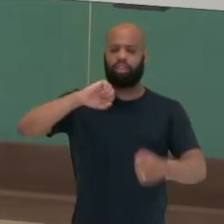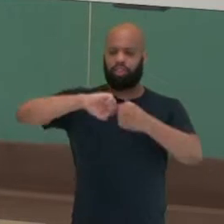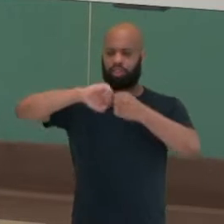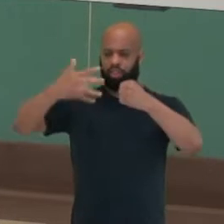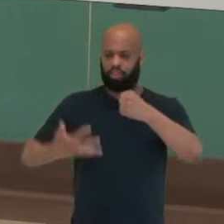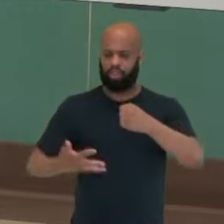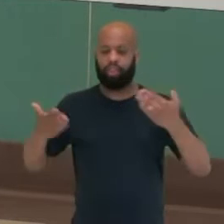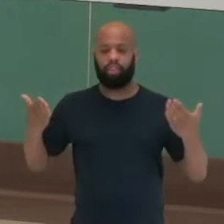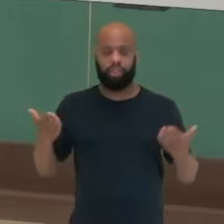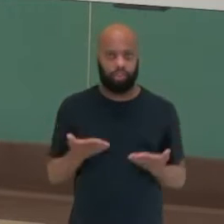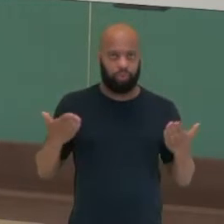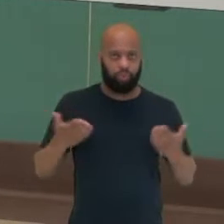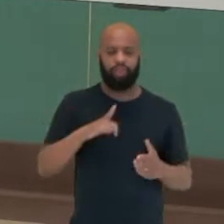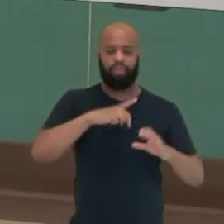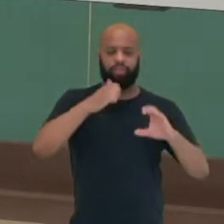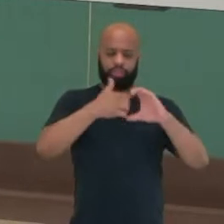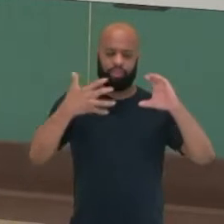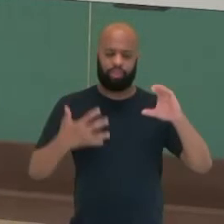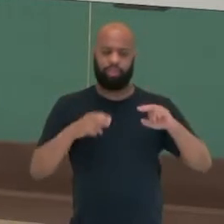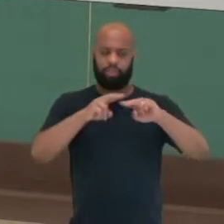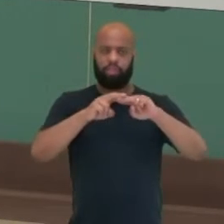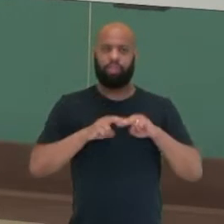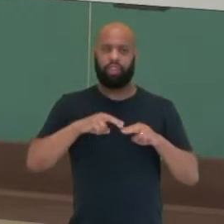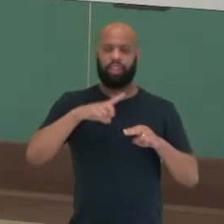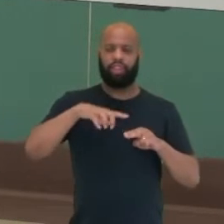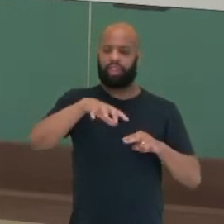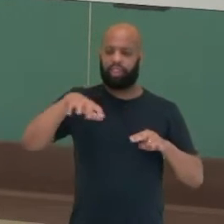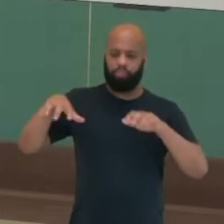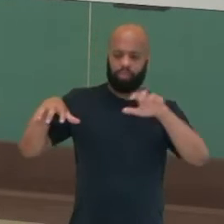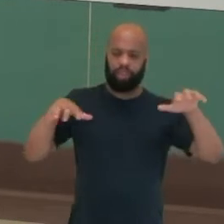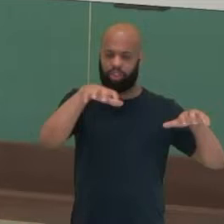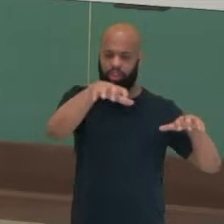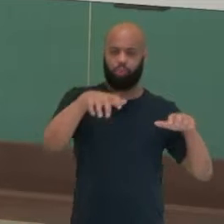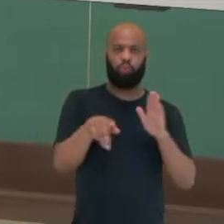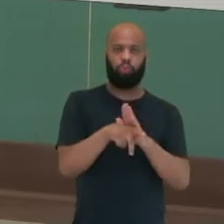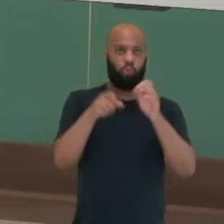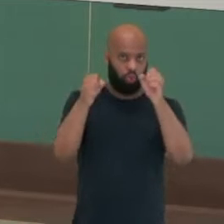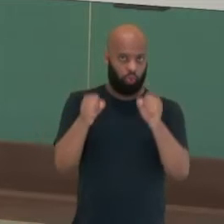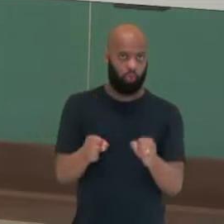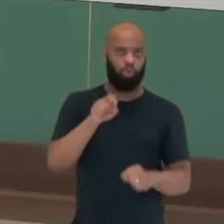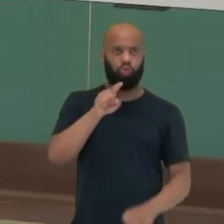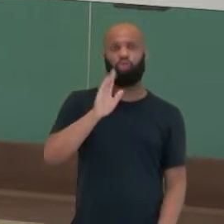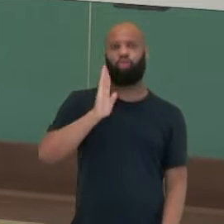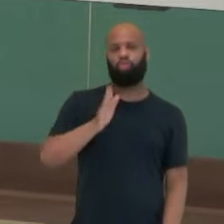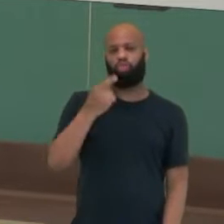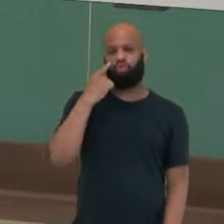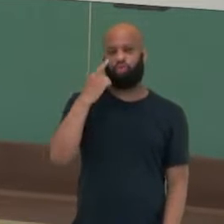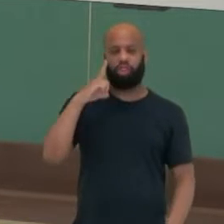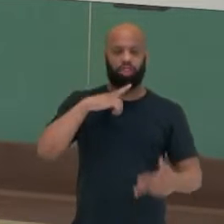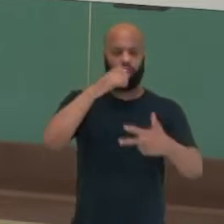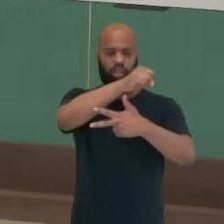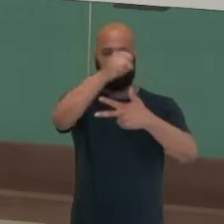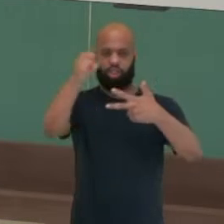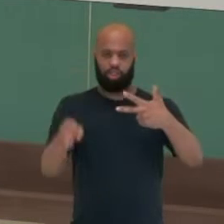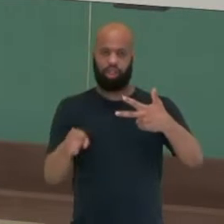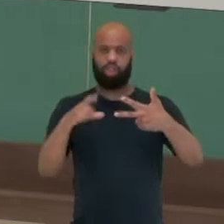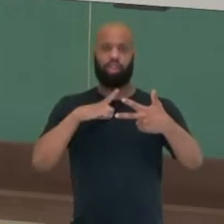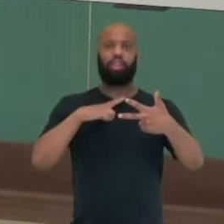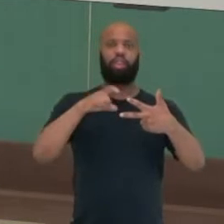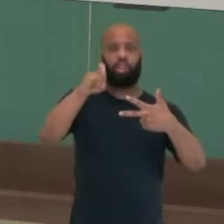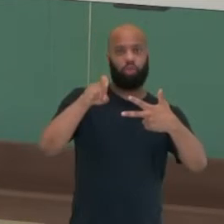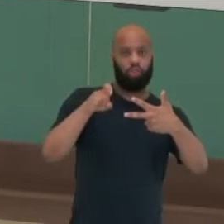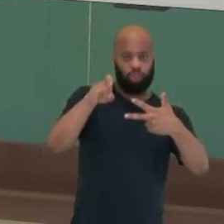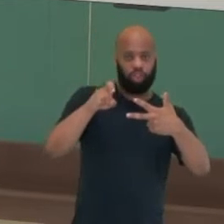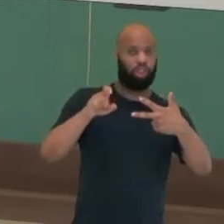democracias modernas caracterizam-se pela divisão dos poderes? Já ouviu falar nos três poderes?